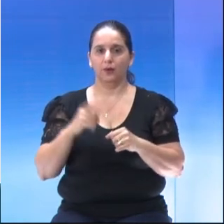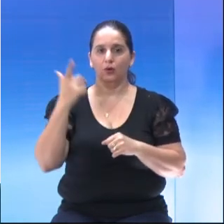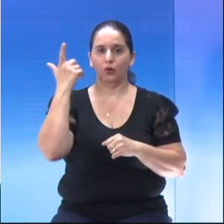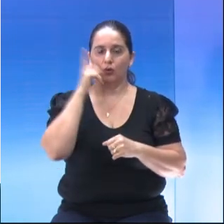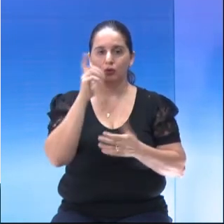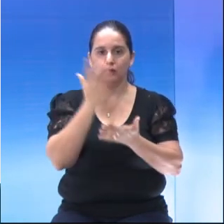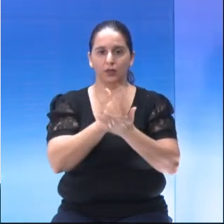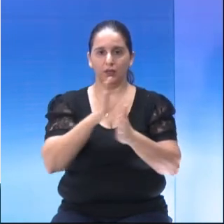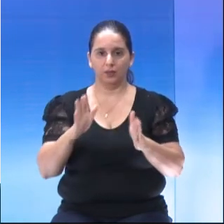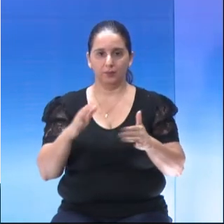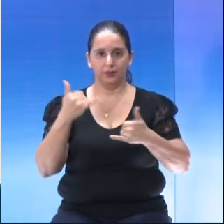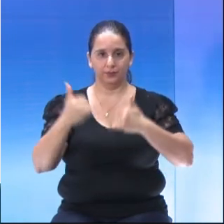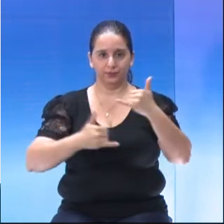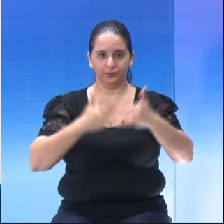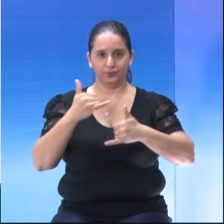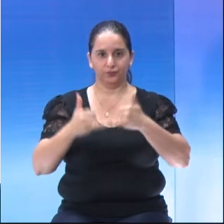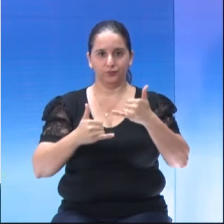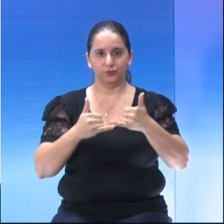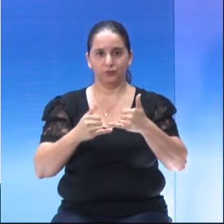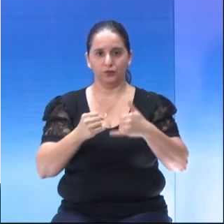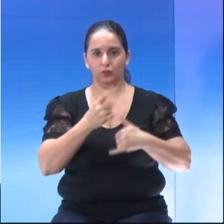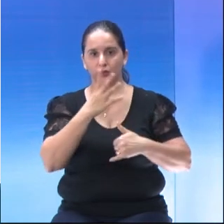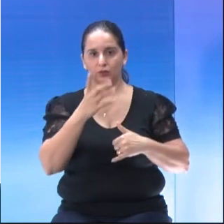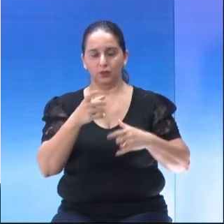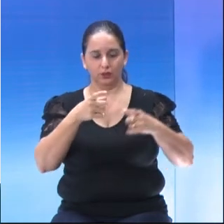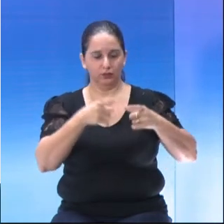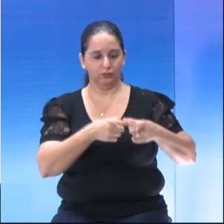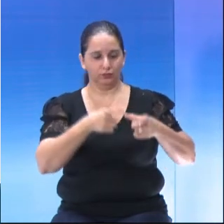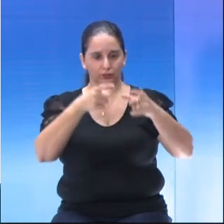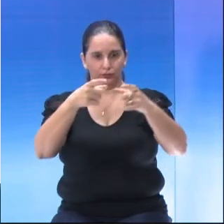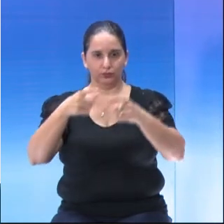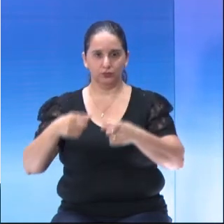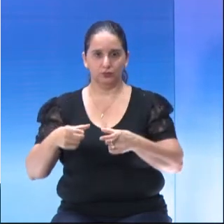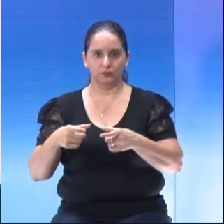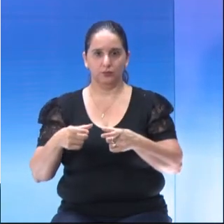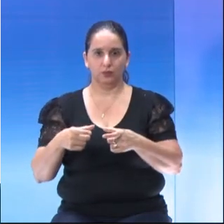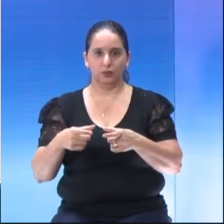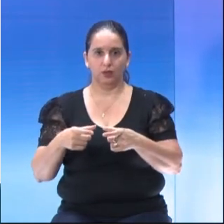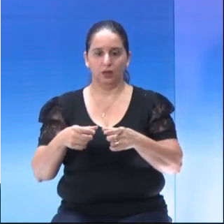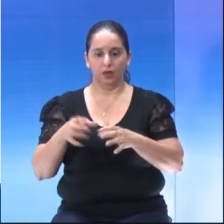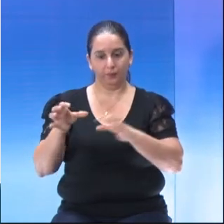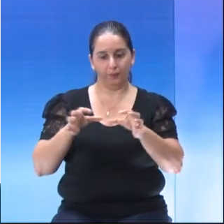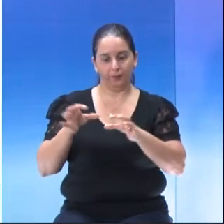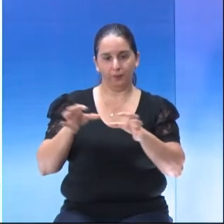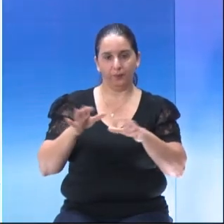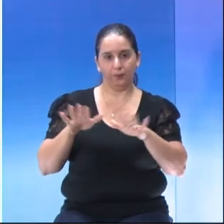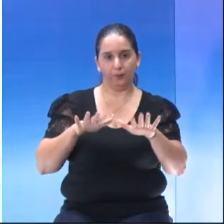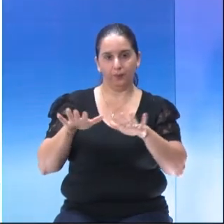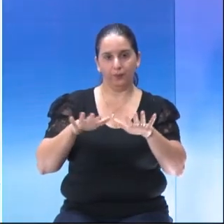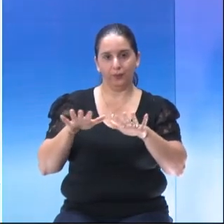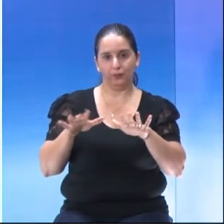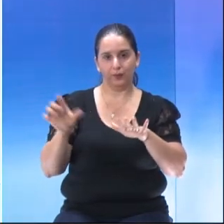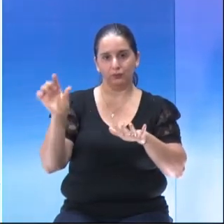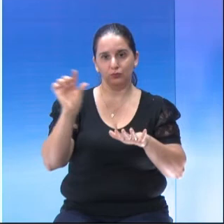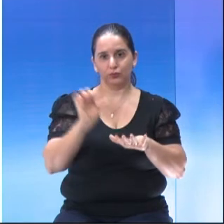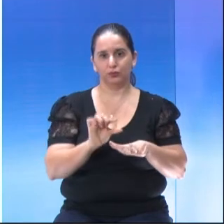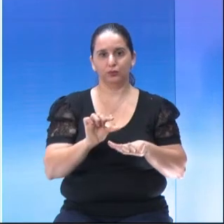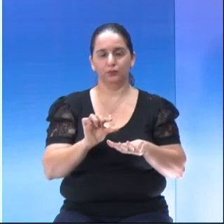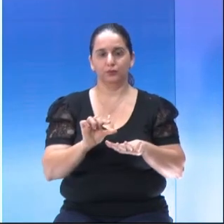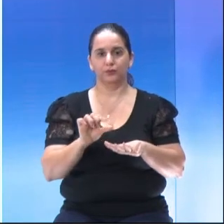em relação ao número de discos. Veja bem, ele diz que é o número mínimo de movimentos,